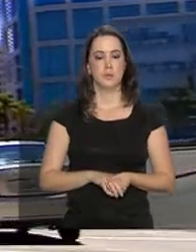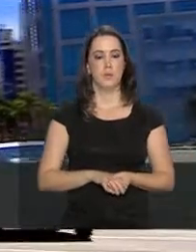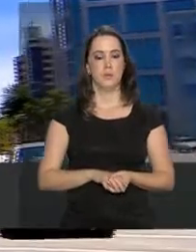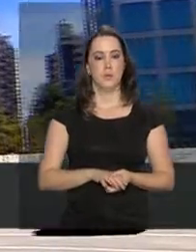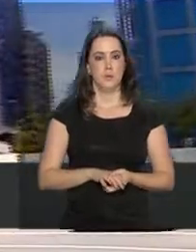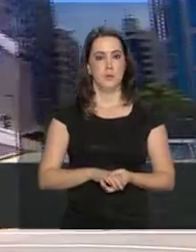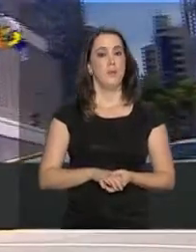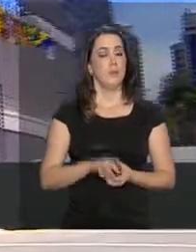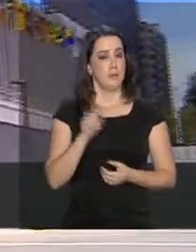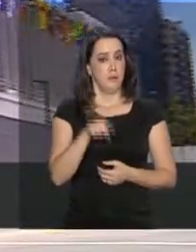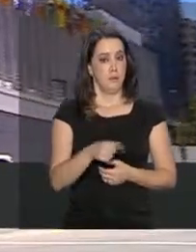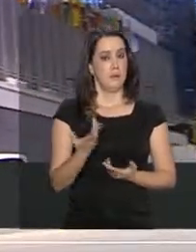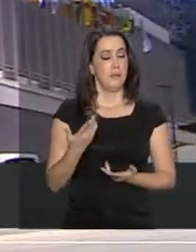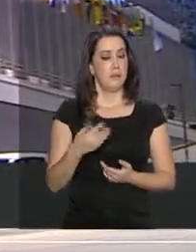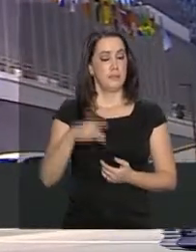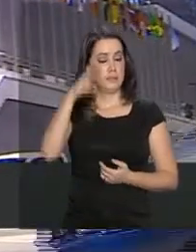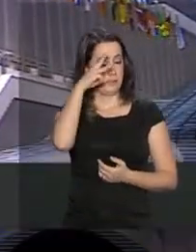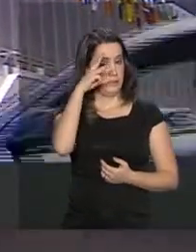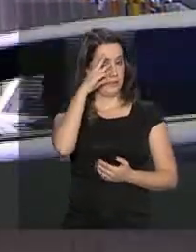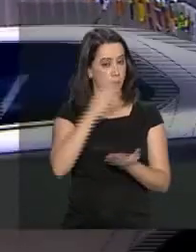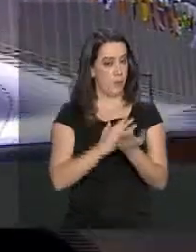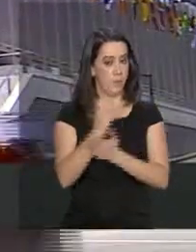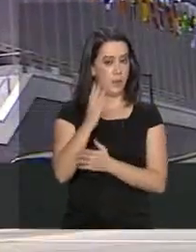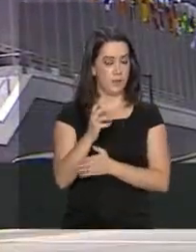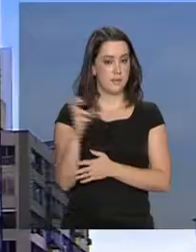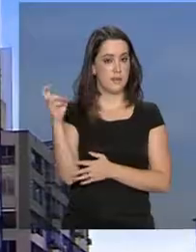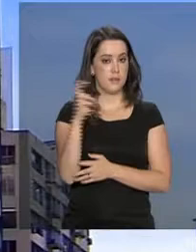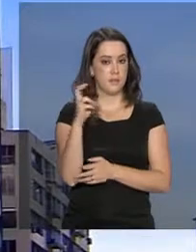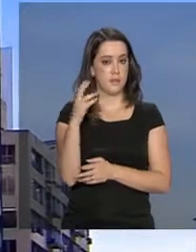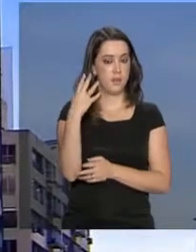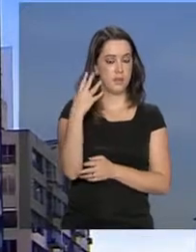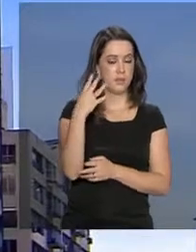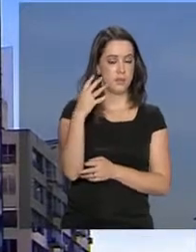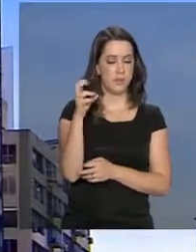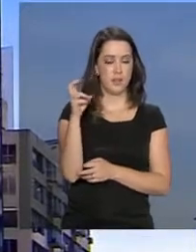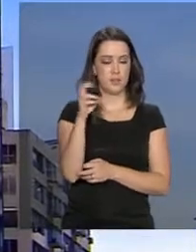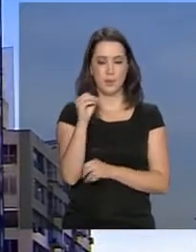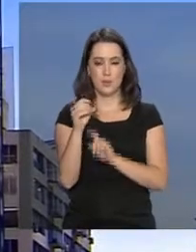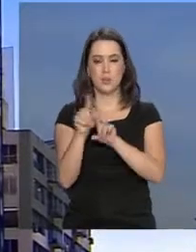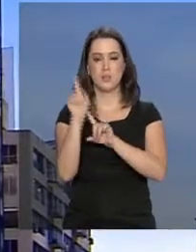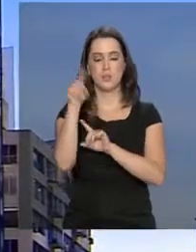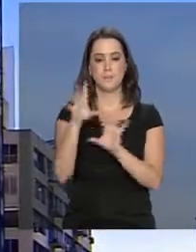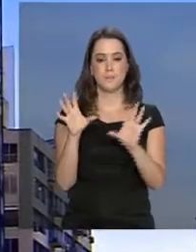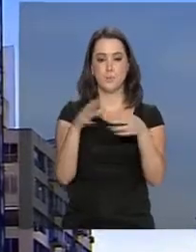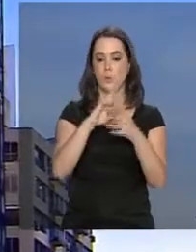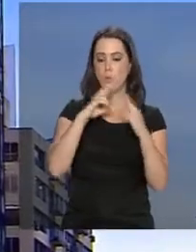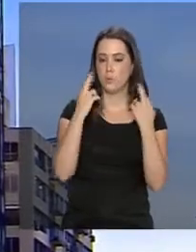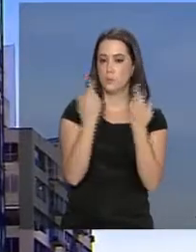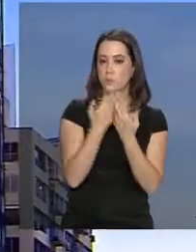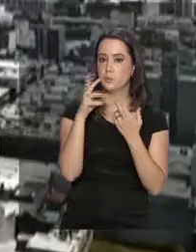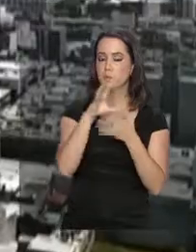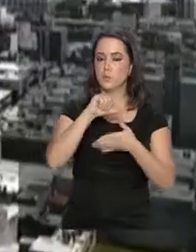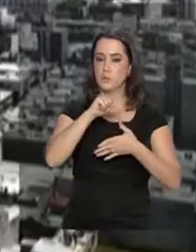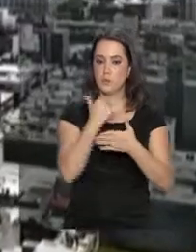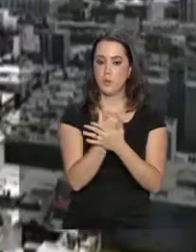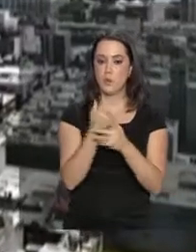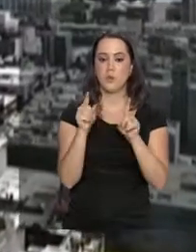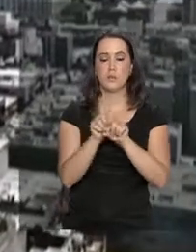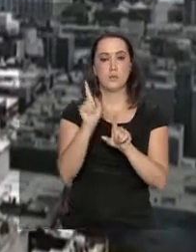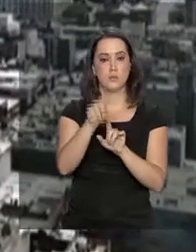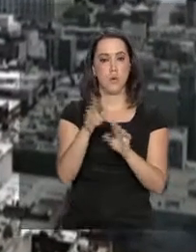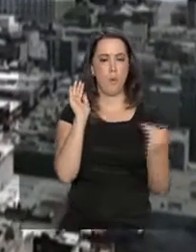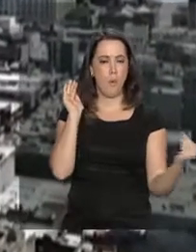marcada para esta terça feira a 53ª cúpula de chefes de estado do mercosul deve focar as